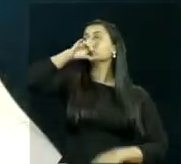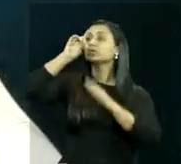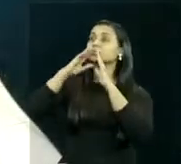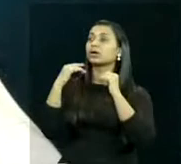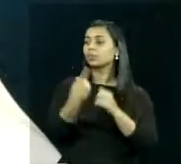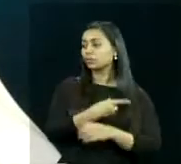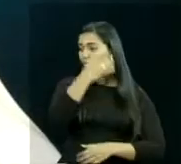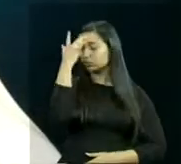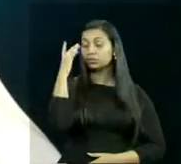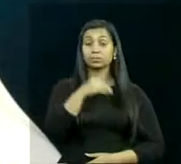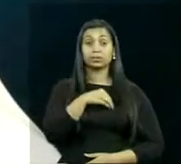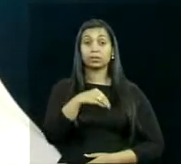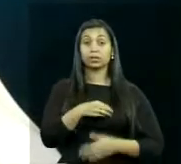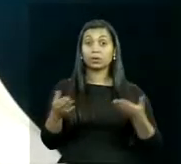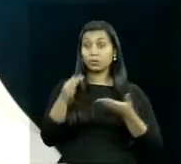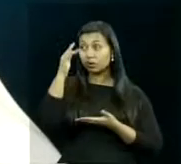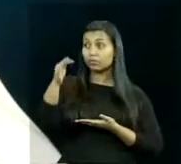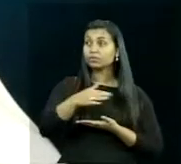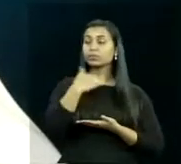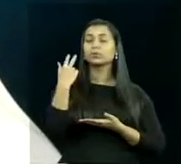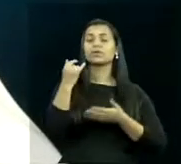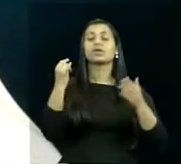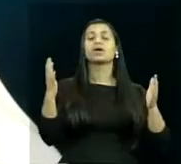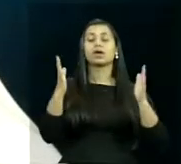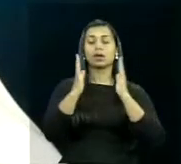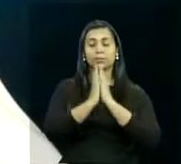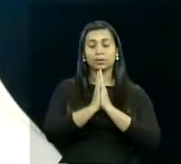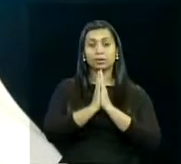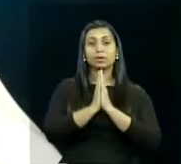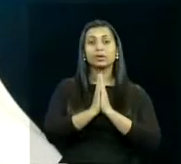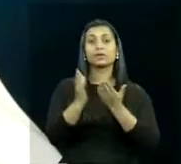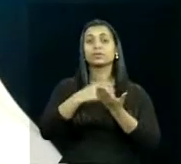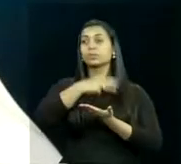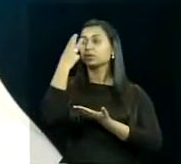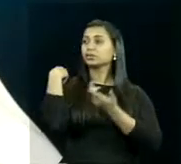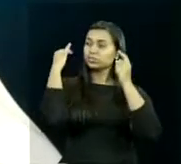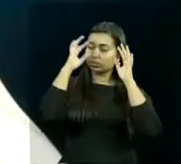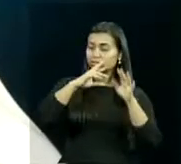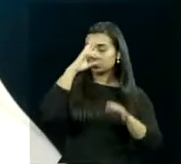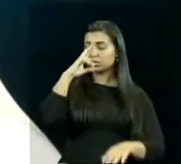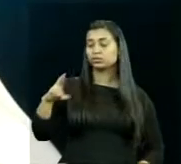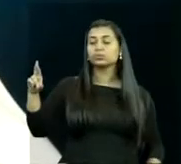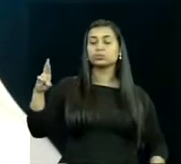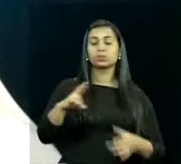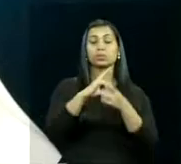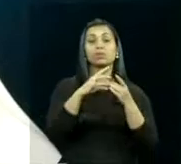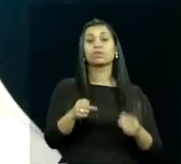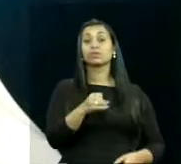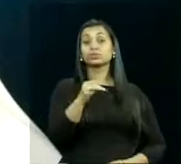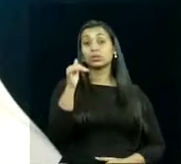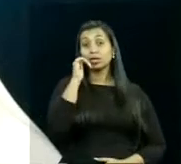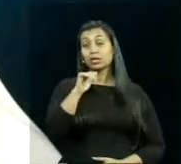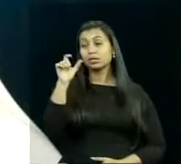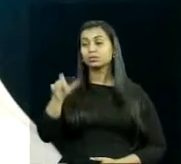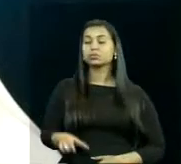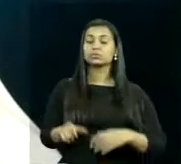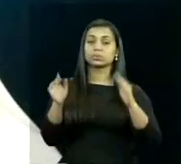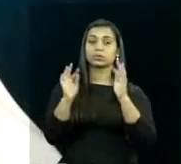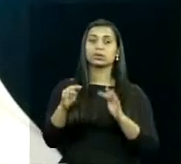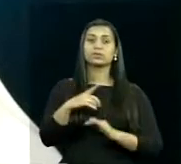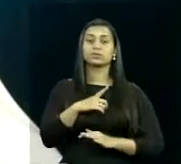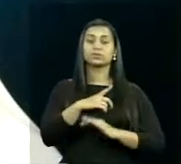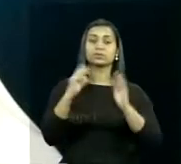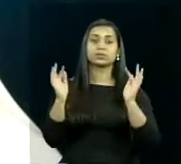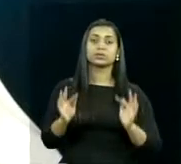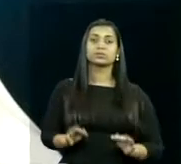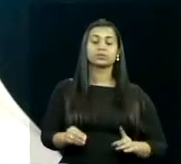Deus, rogai por nós, pecadores, agora e na hora de nossa morte. Amém. Ave Maria, cheia de graça, o Senhor é convosco. Bendita sois